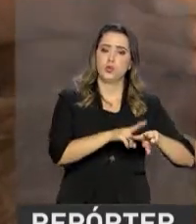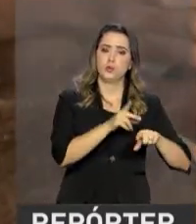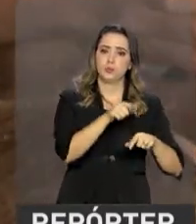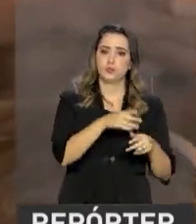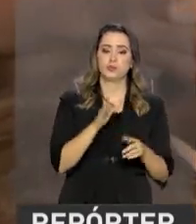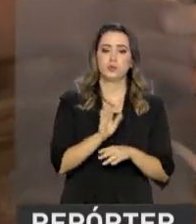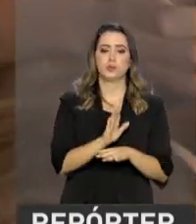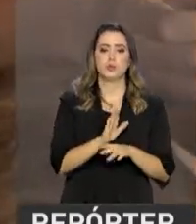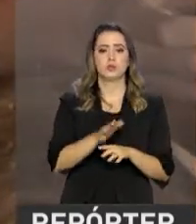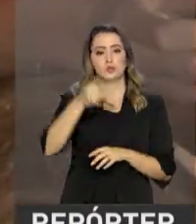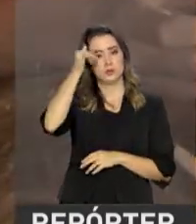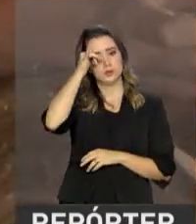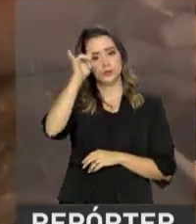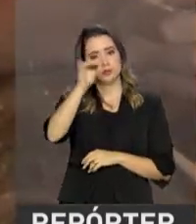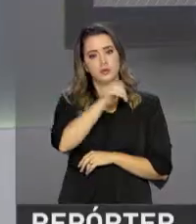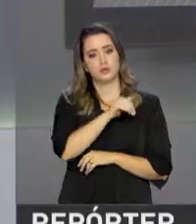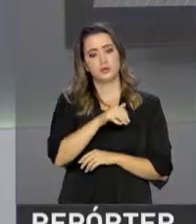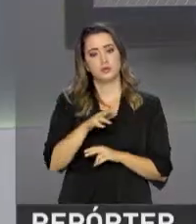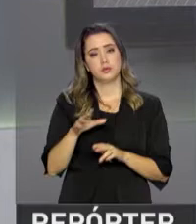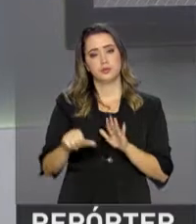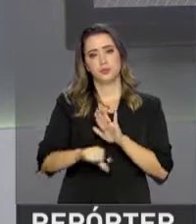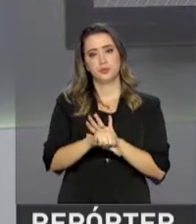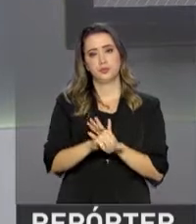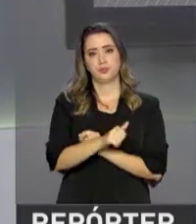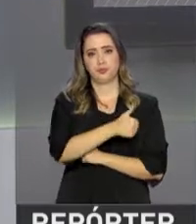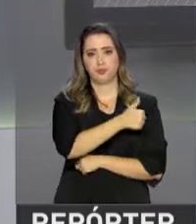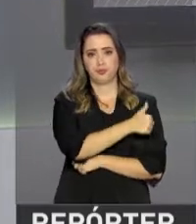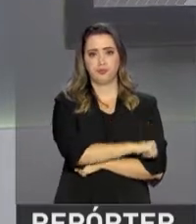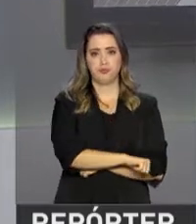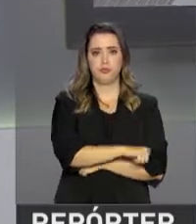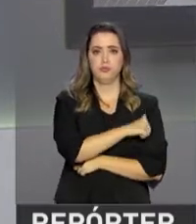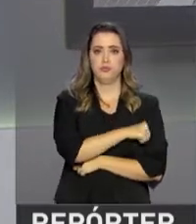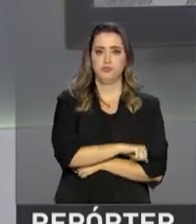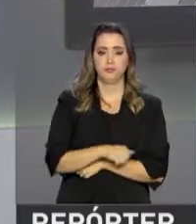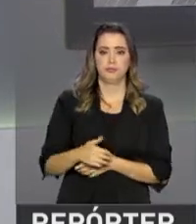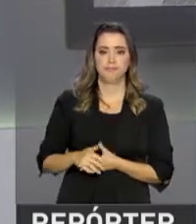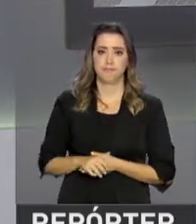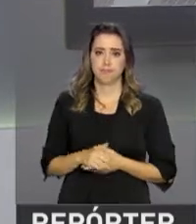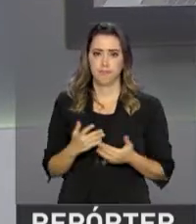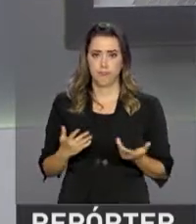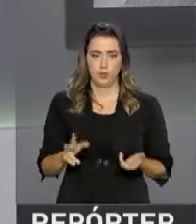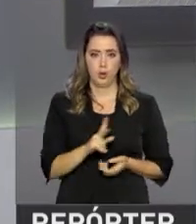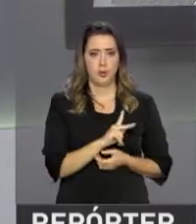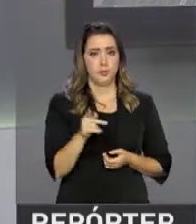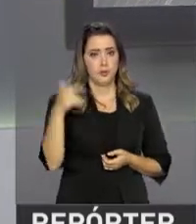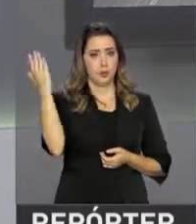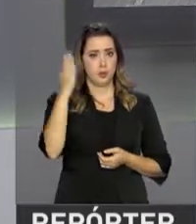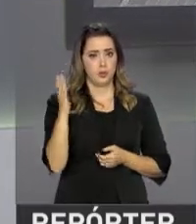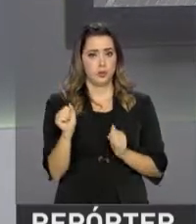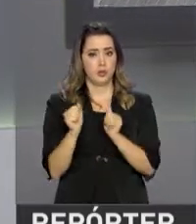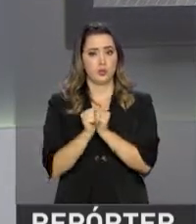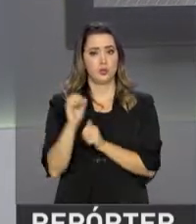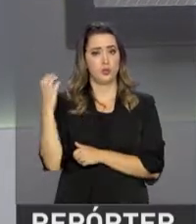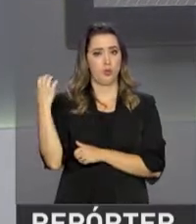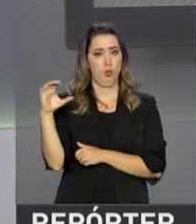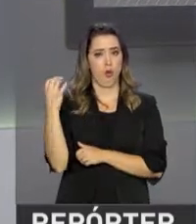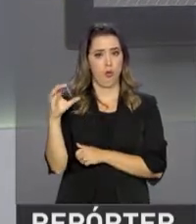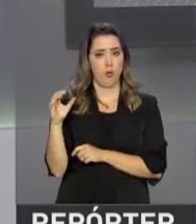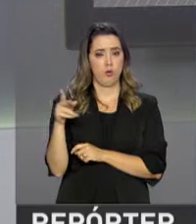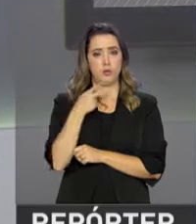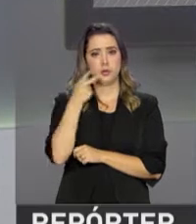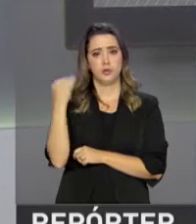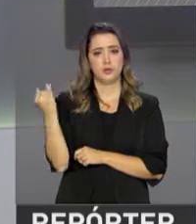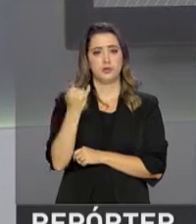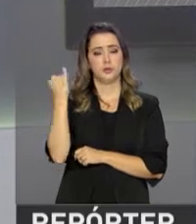para o combate à criminalidade no Rio de Janeiro. Os presidentes do Brasil e da Colômbia destacaram a importância do investimento na primeira